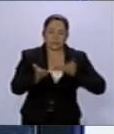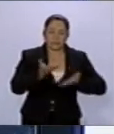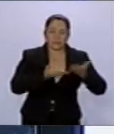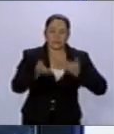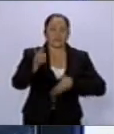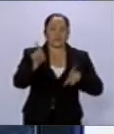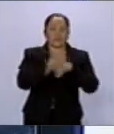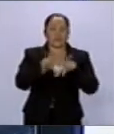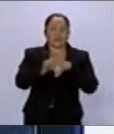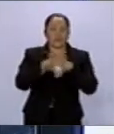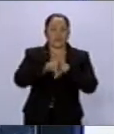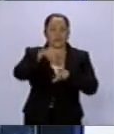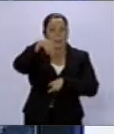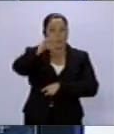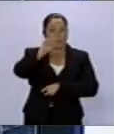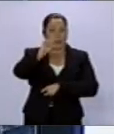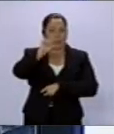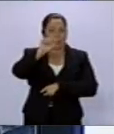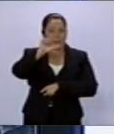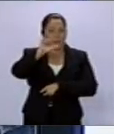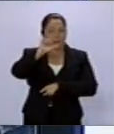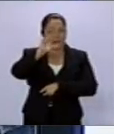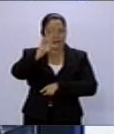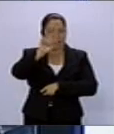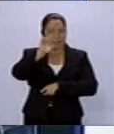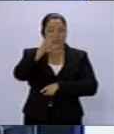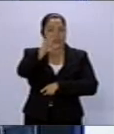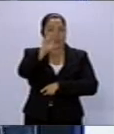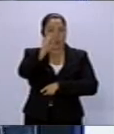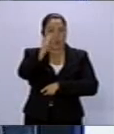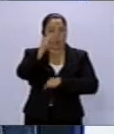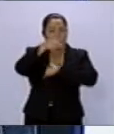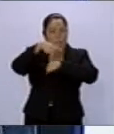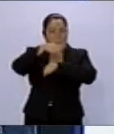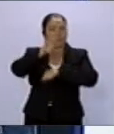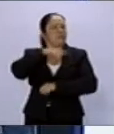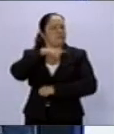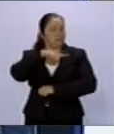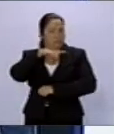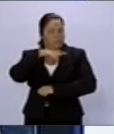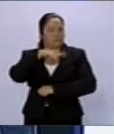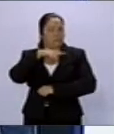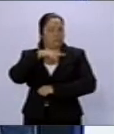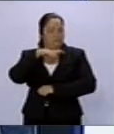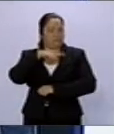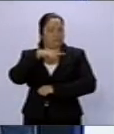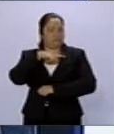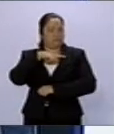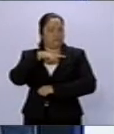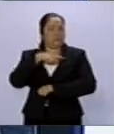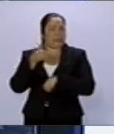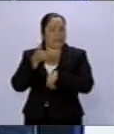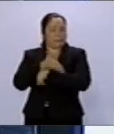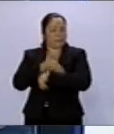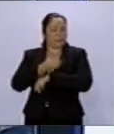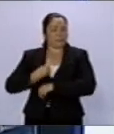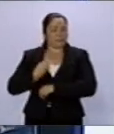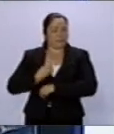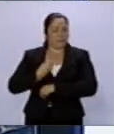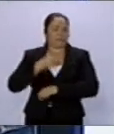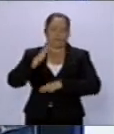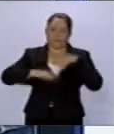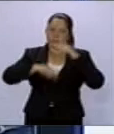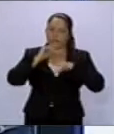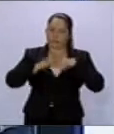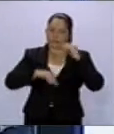e uma experiência adotada em 58 países e que tem a presença desses profissionais nós temos plena